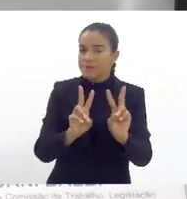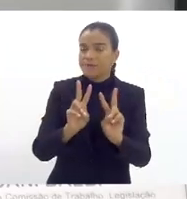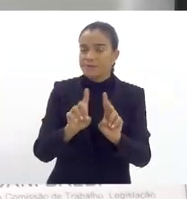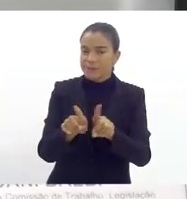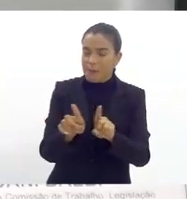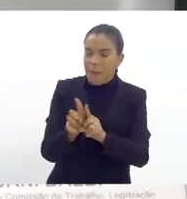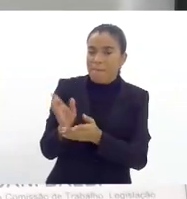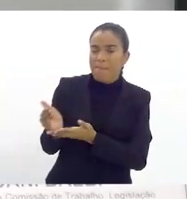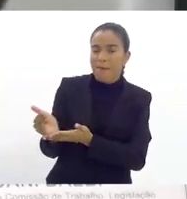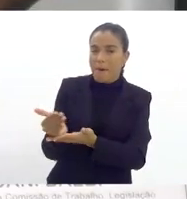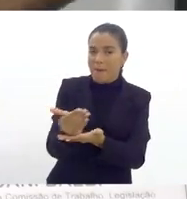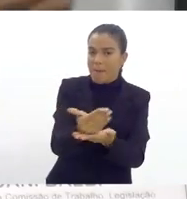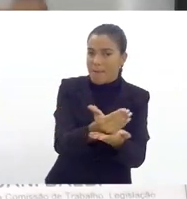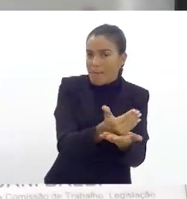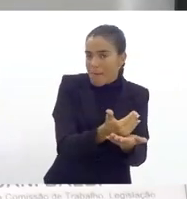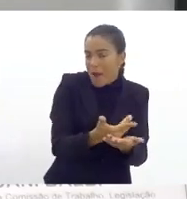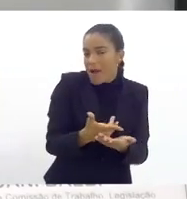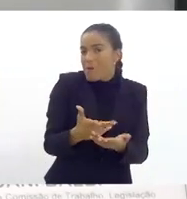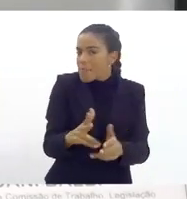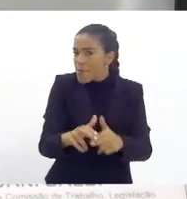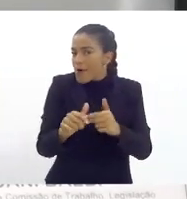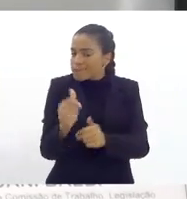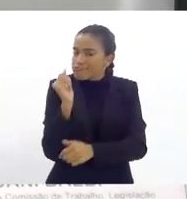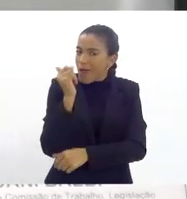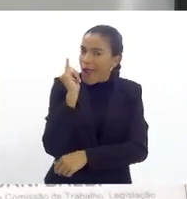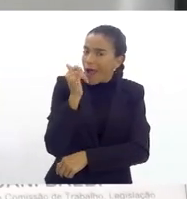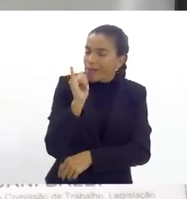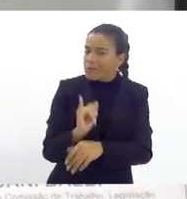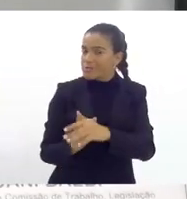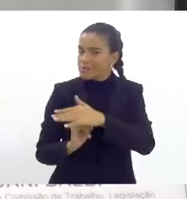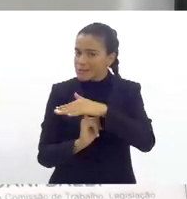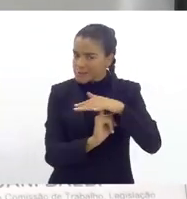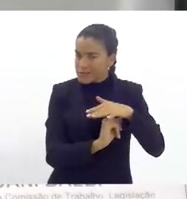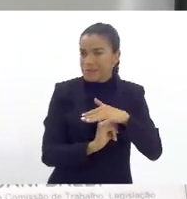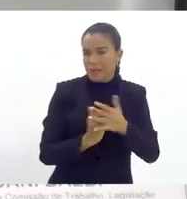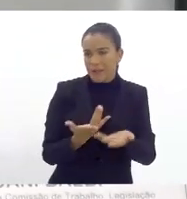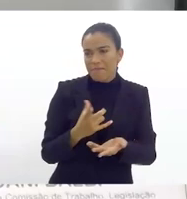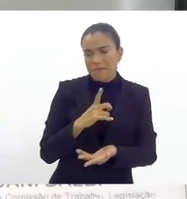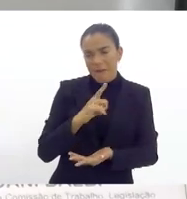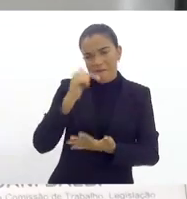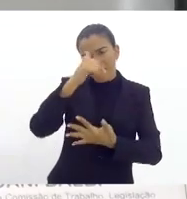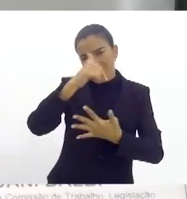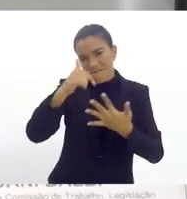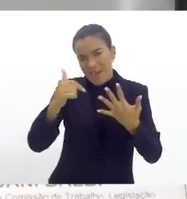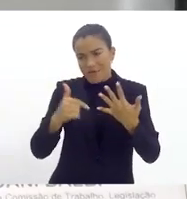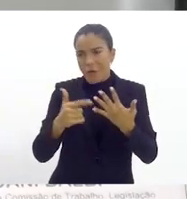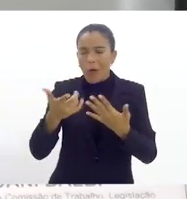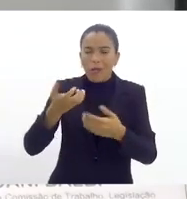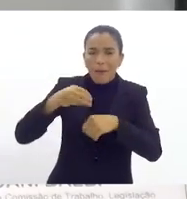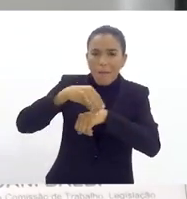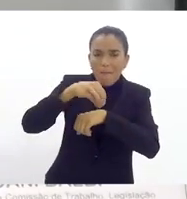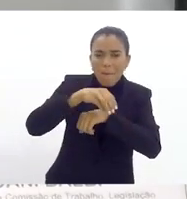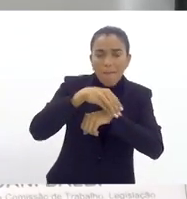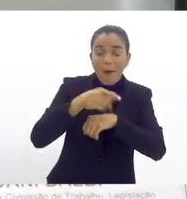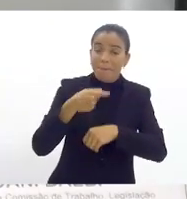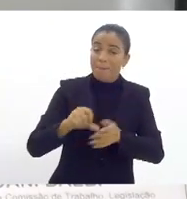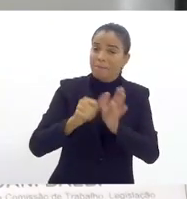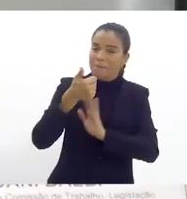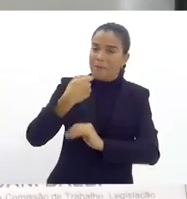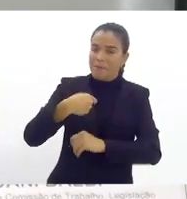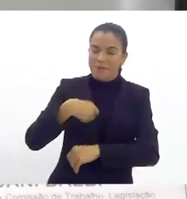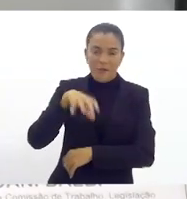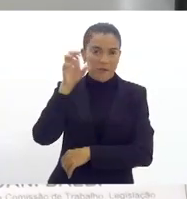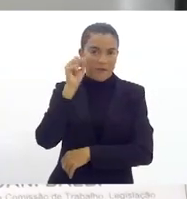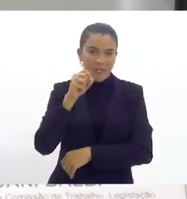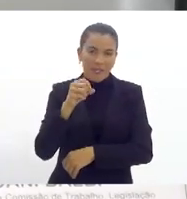coletando através dos relatos aqui da identidades enfim é uma série de questões que eu gostaria de colocar mas antes eu precisava ouvir a